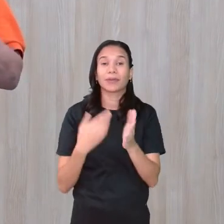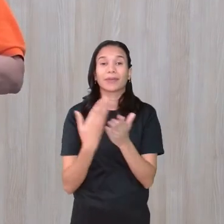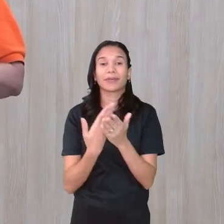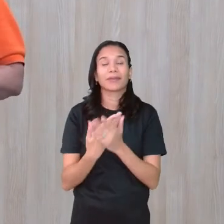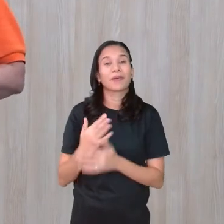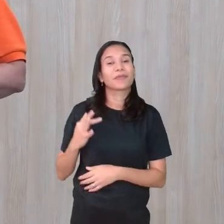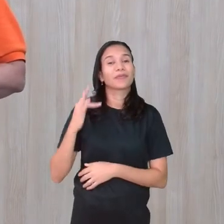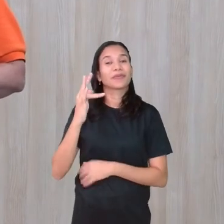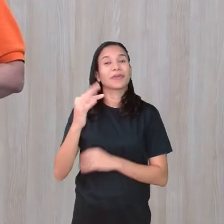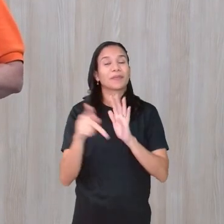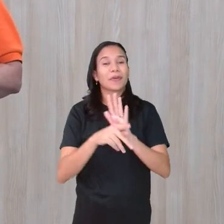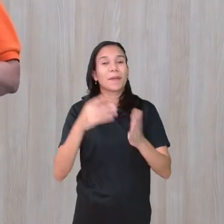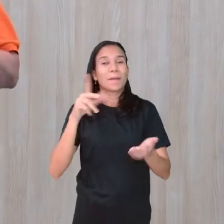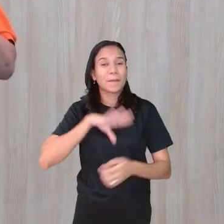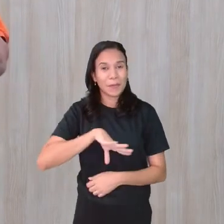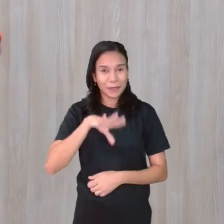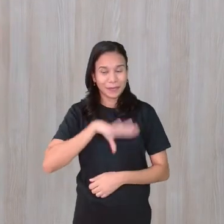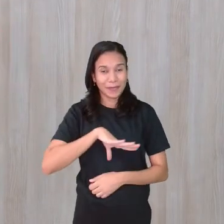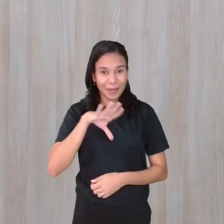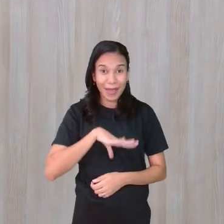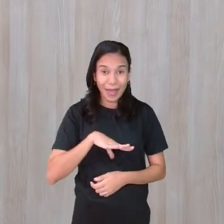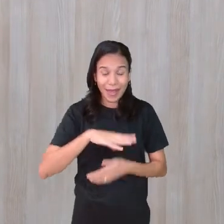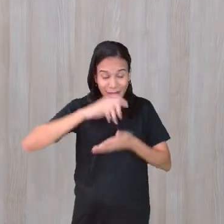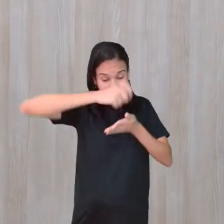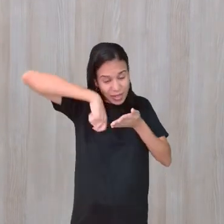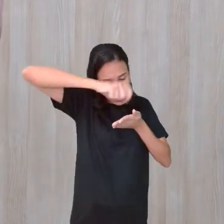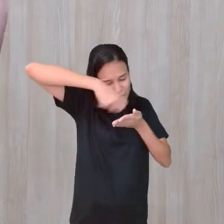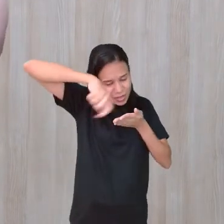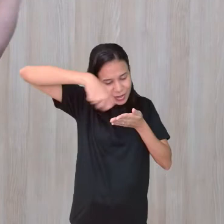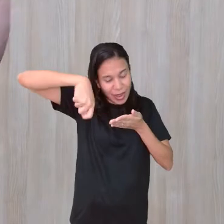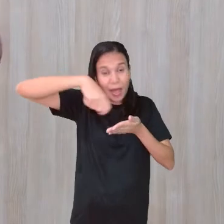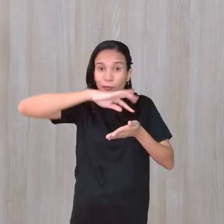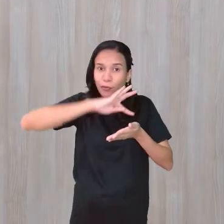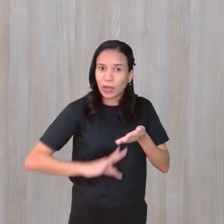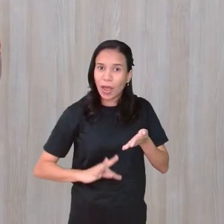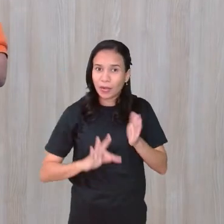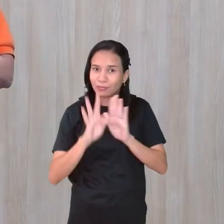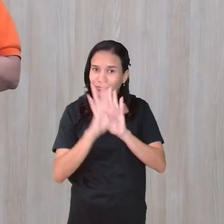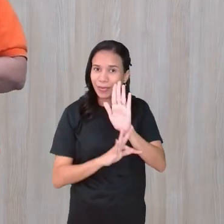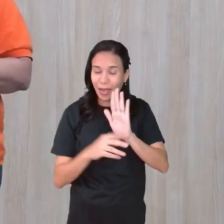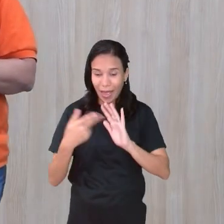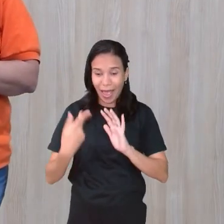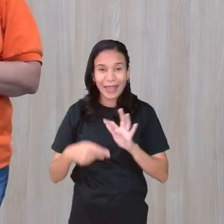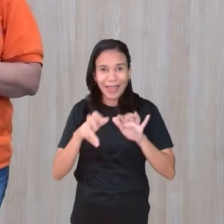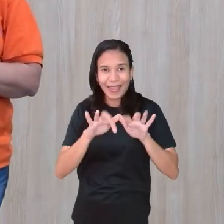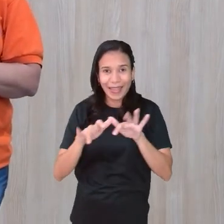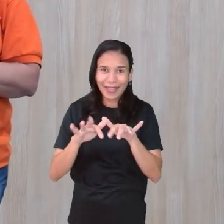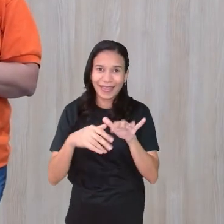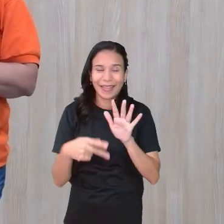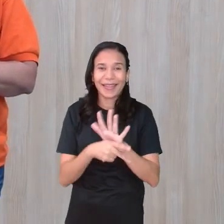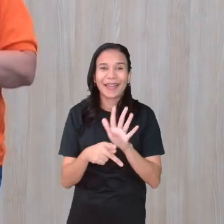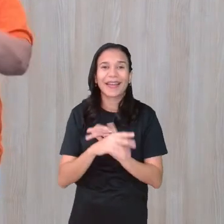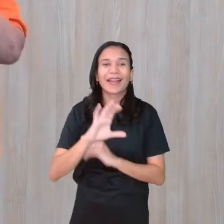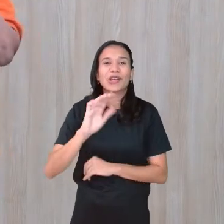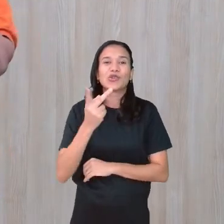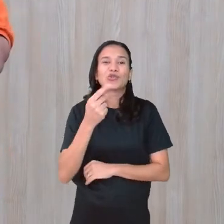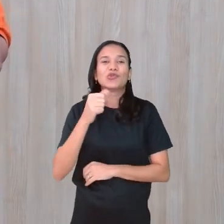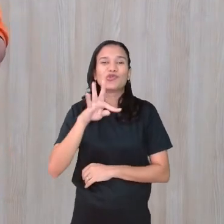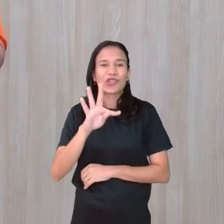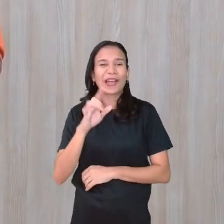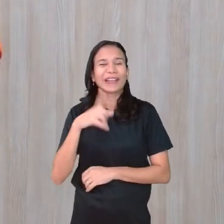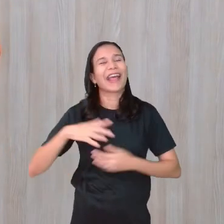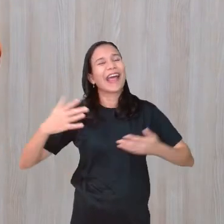próxima aula de língua portuguesa e escreve esse texto aqui no chat do aplicativo Educa Recife. Vai ser